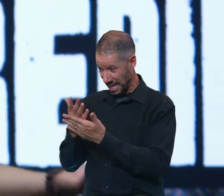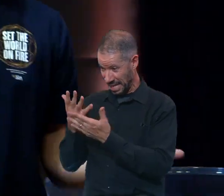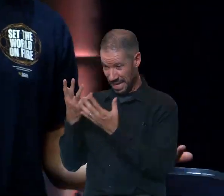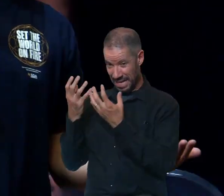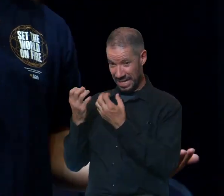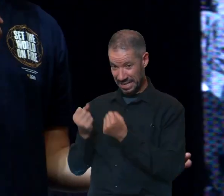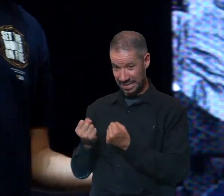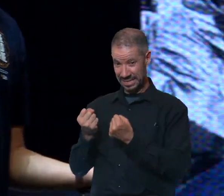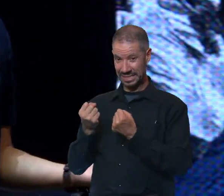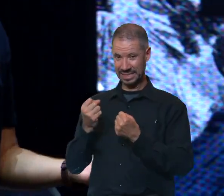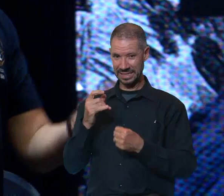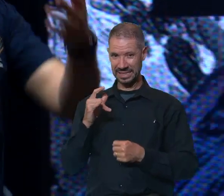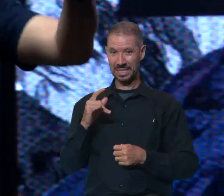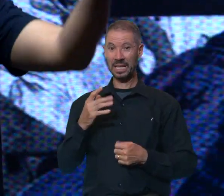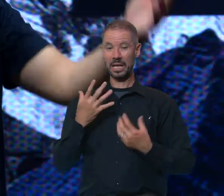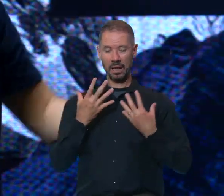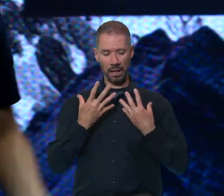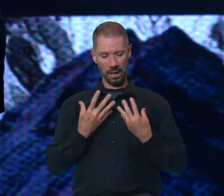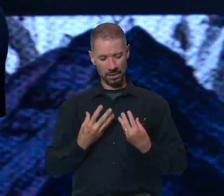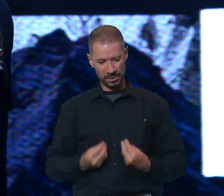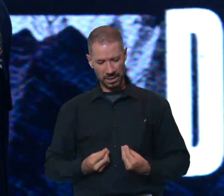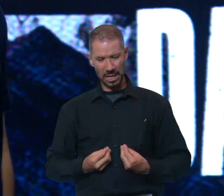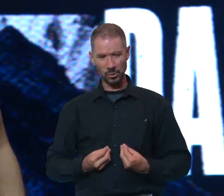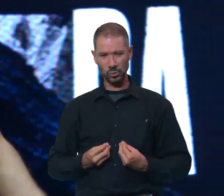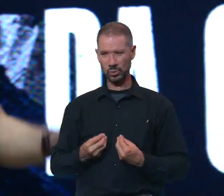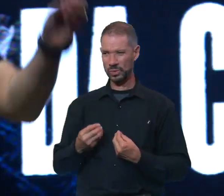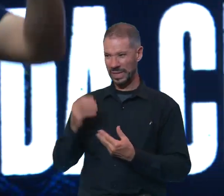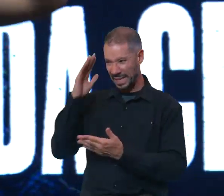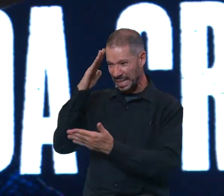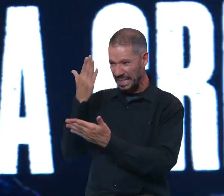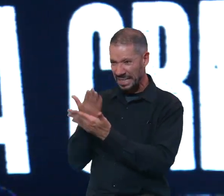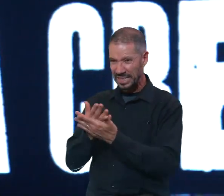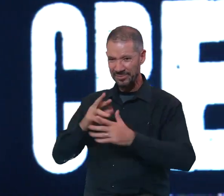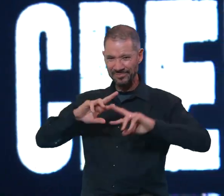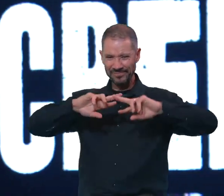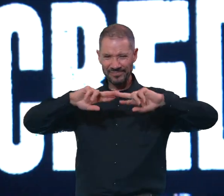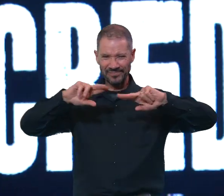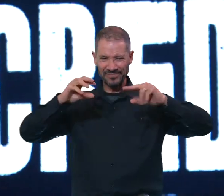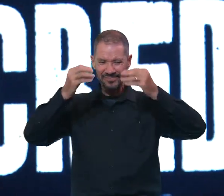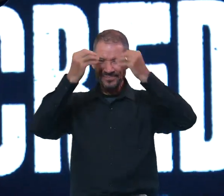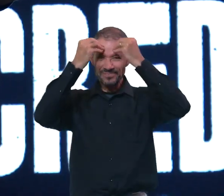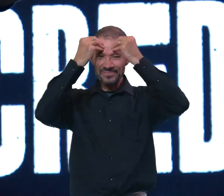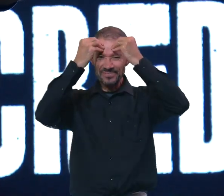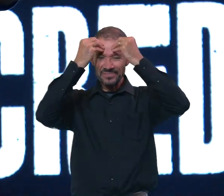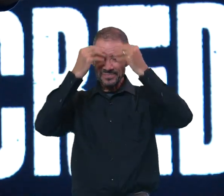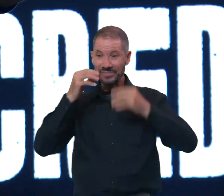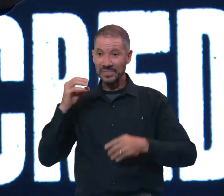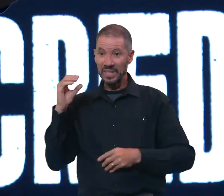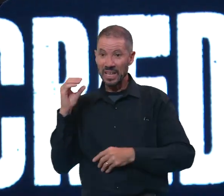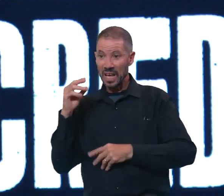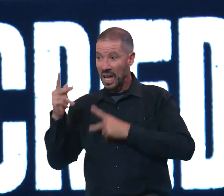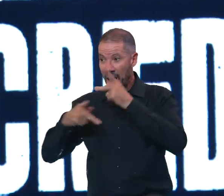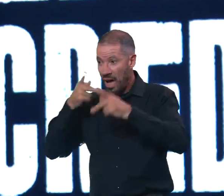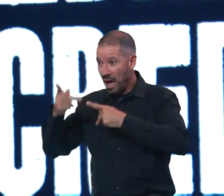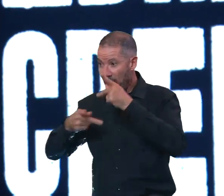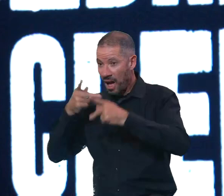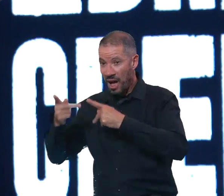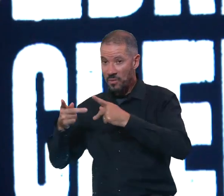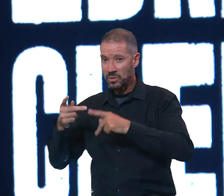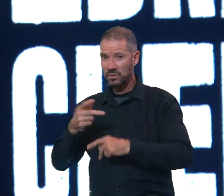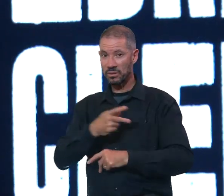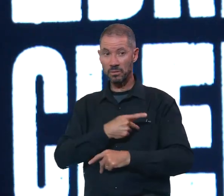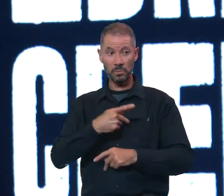tão cansado, você dá vazão para coisas que não devia. E eu comecei a colocar aquilo na cabeça. Cara, eu falo rápido demais. Talvez eu não devia ser